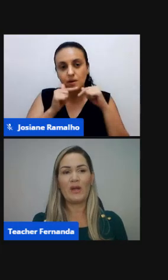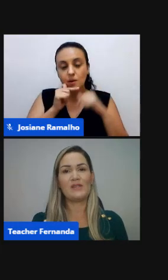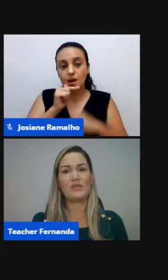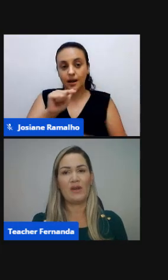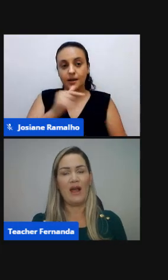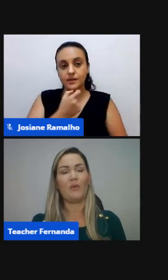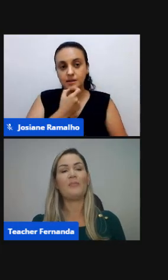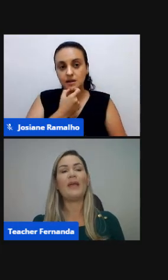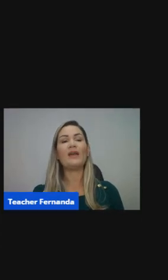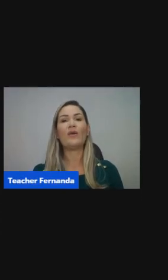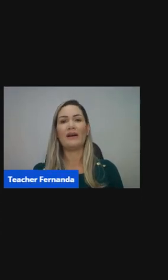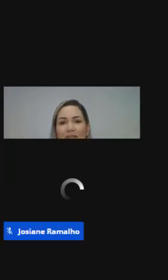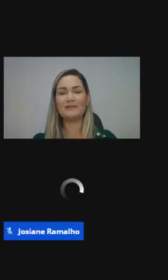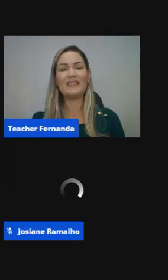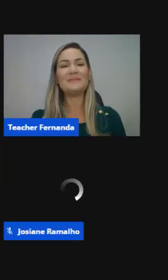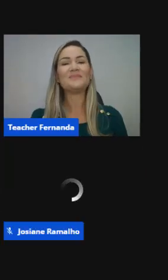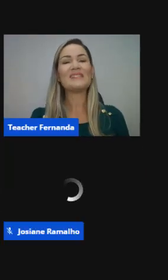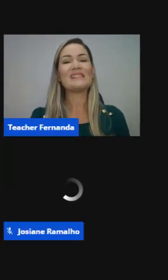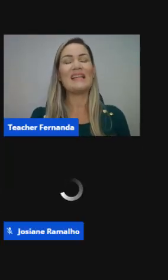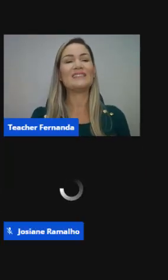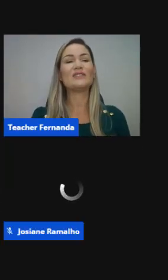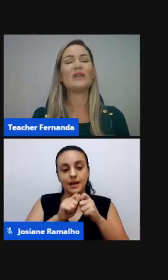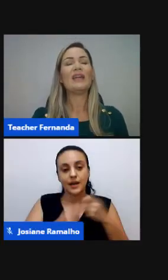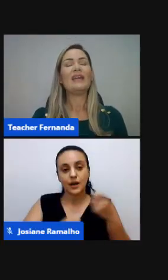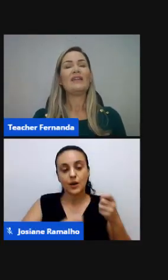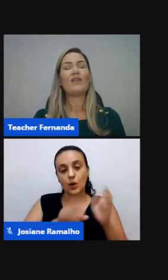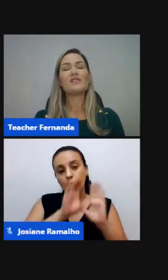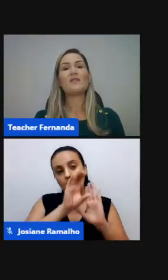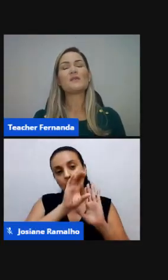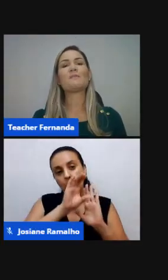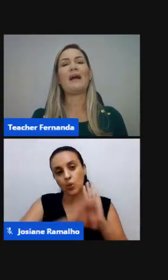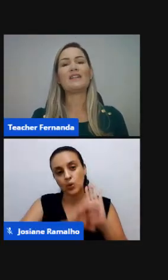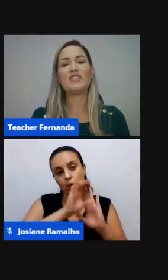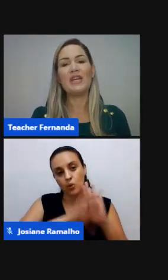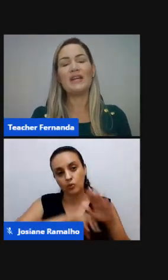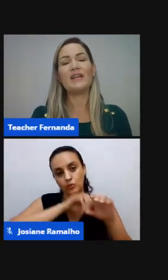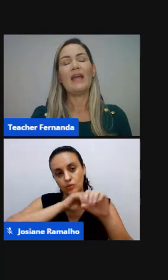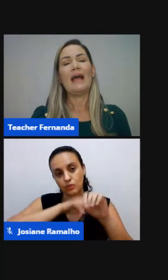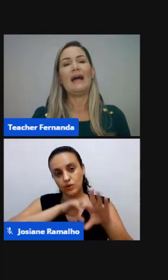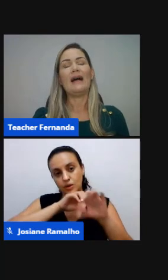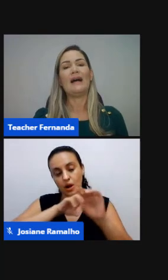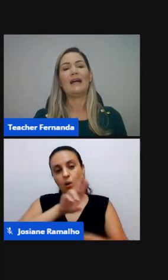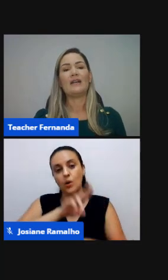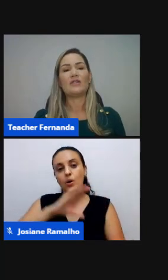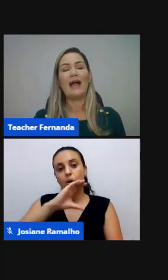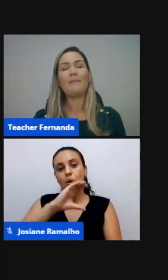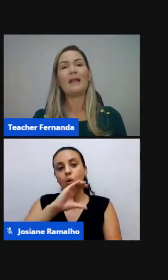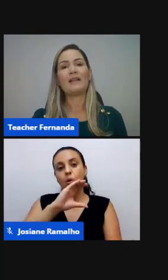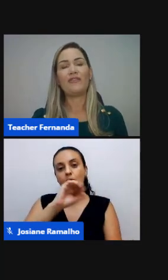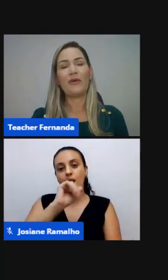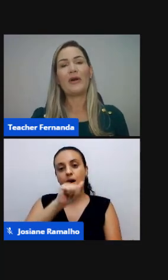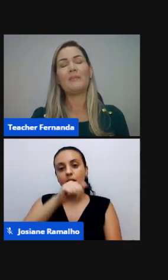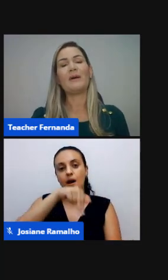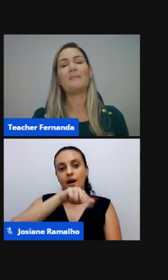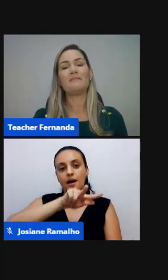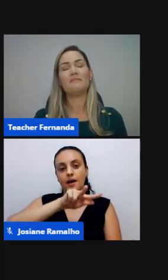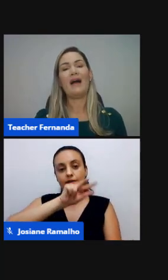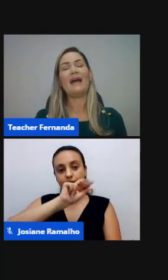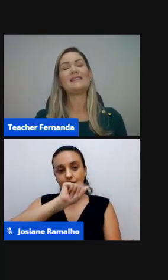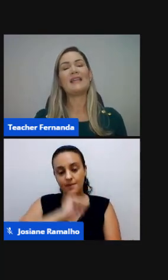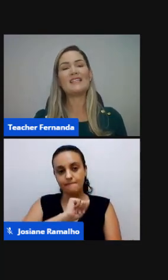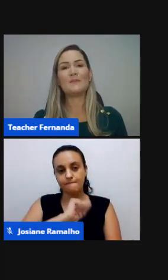conteúdo educacional pelo Canva, certo? E nós vamos partir da